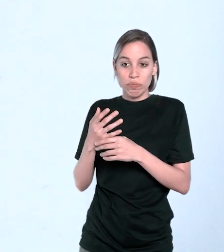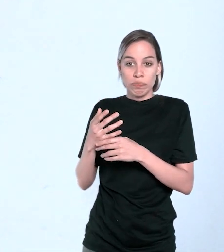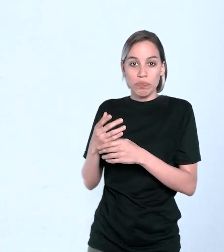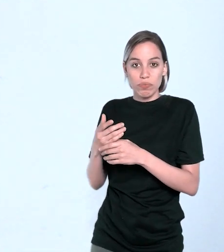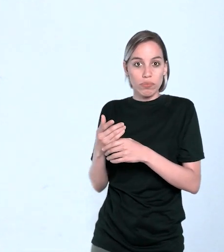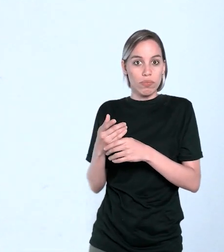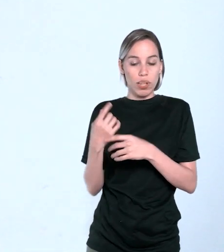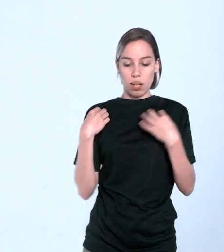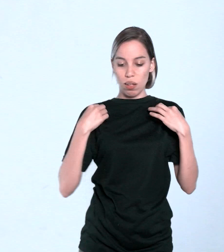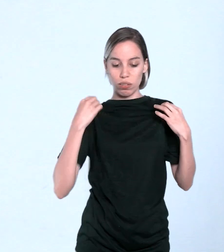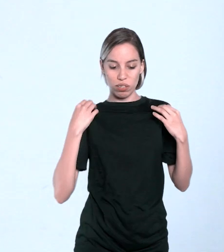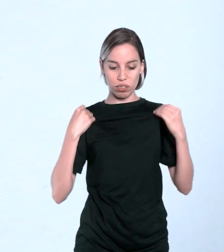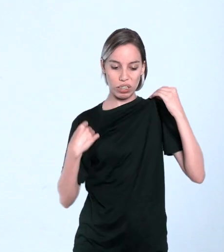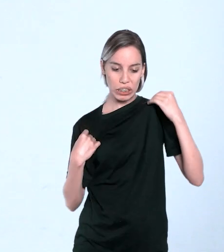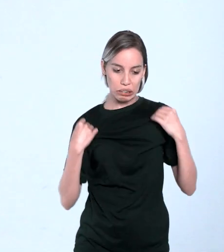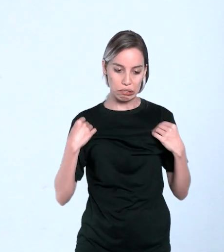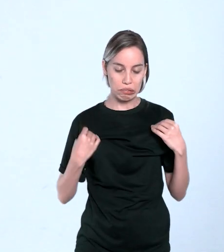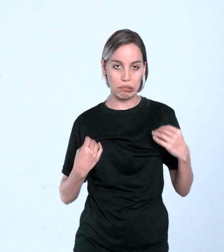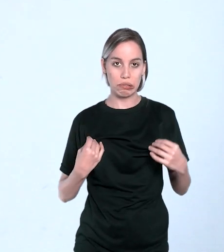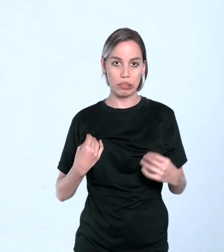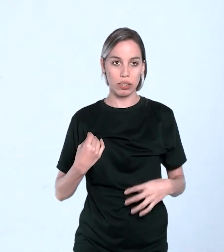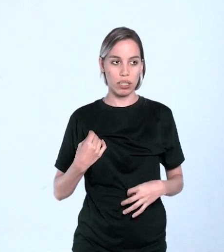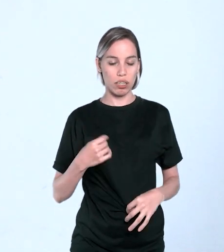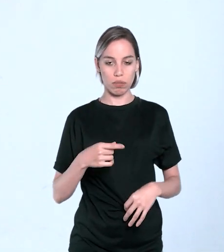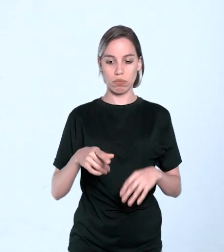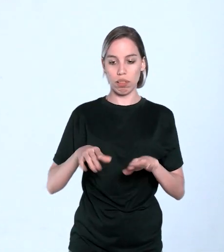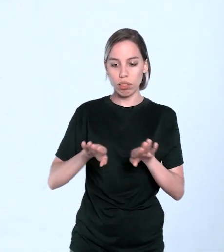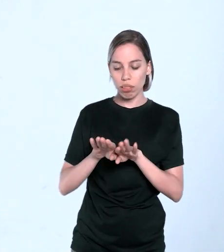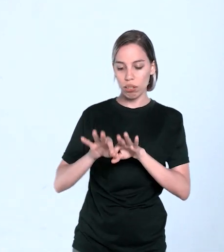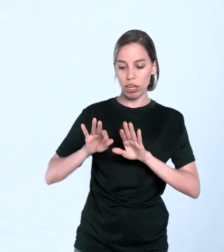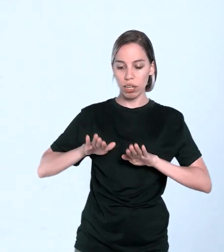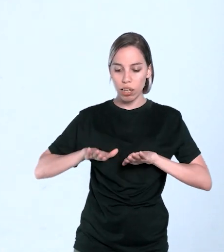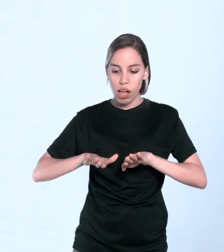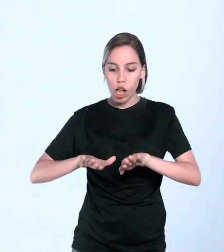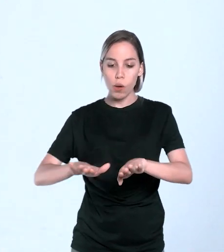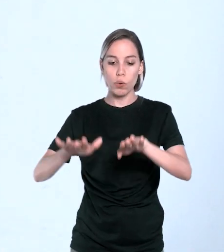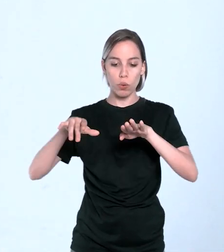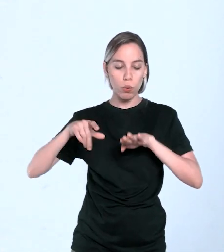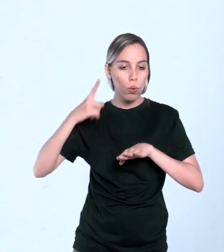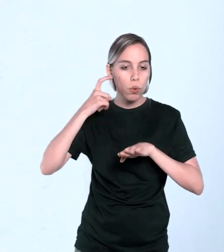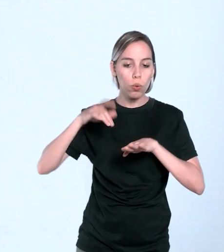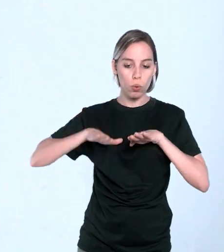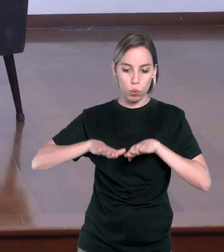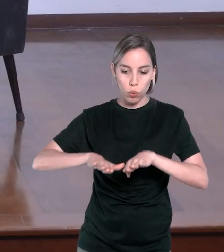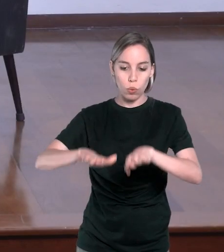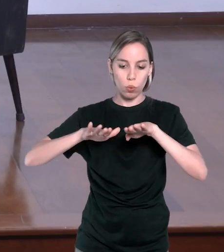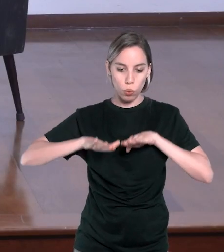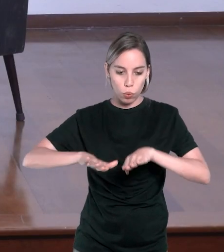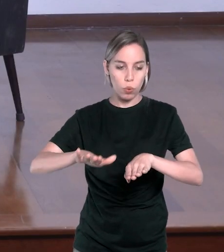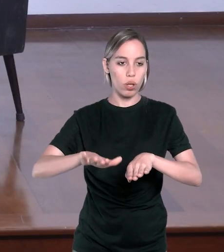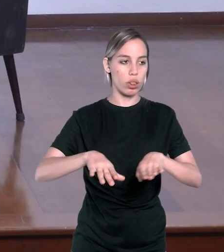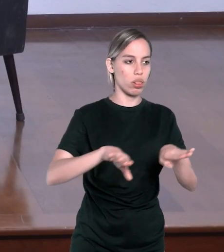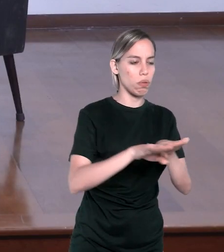costura. Era o zigue-zague de suas máquinas, o som permanente, misturado a barulhos de panelas, brigas de casal, choros